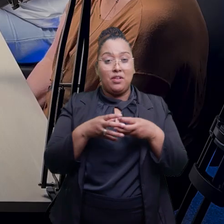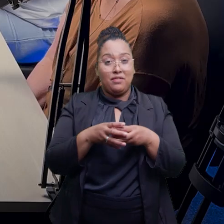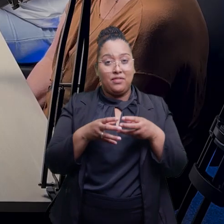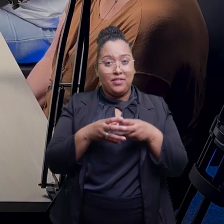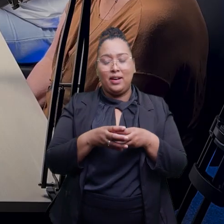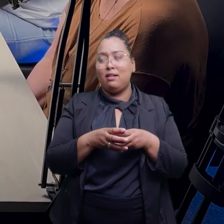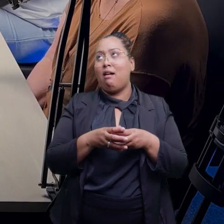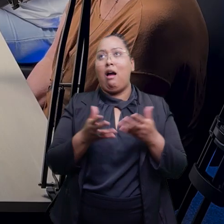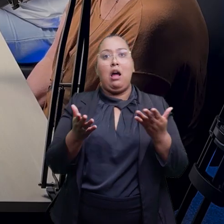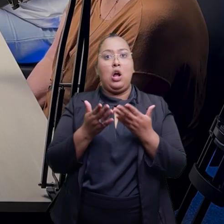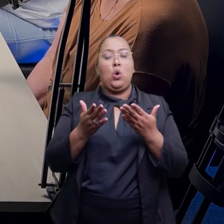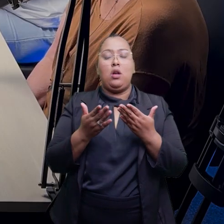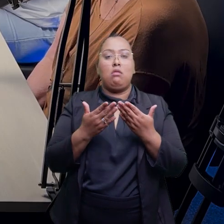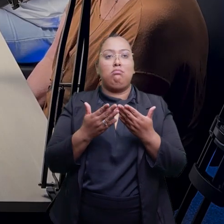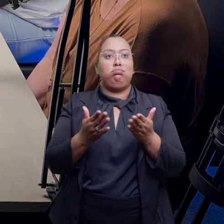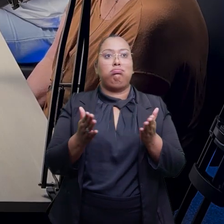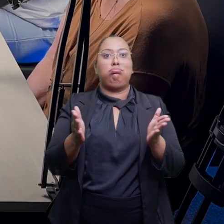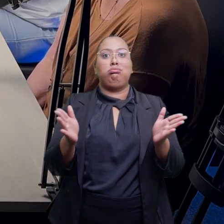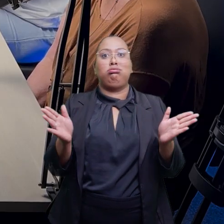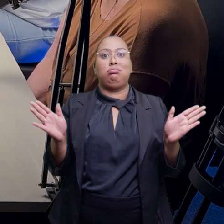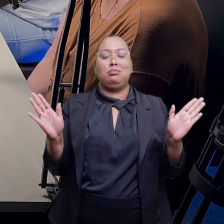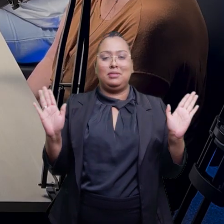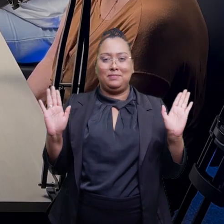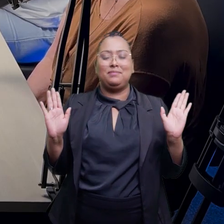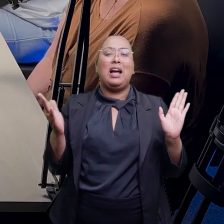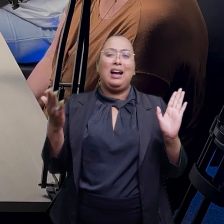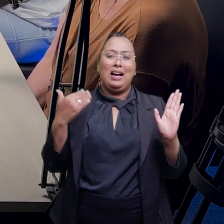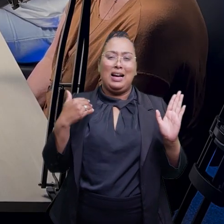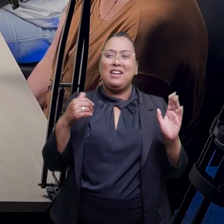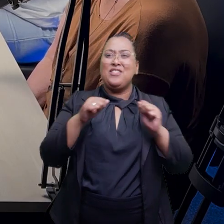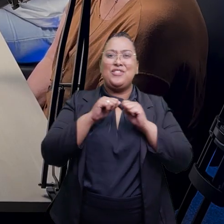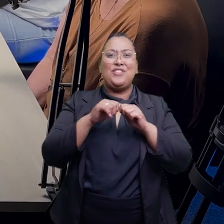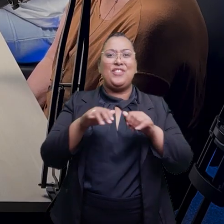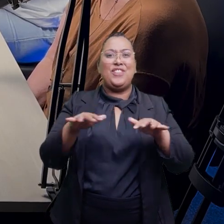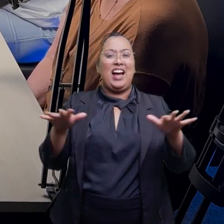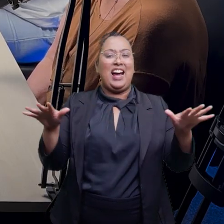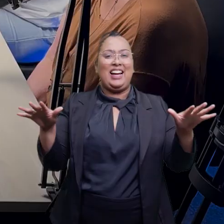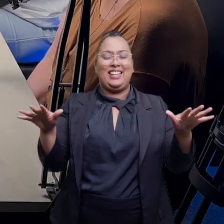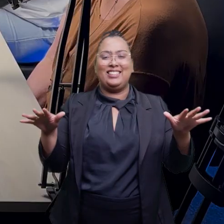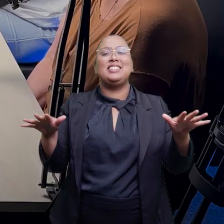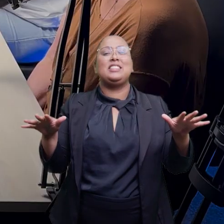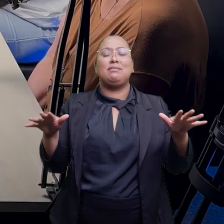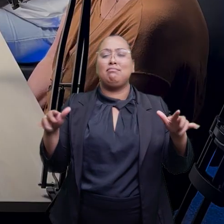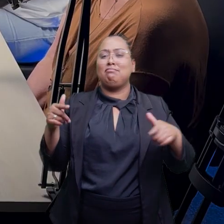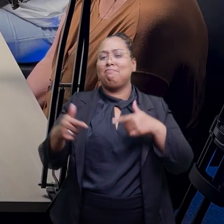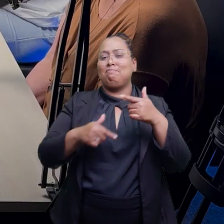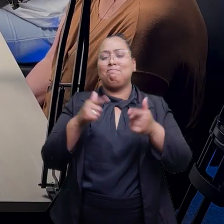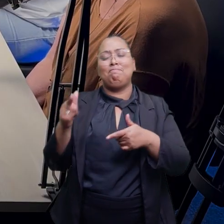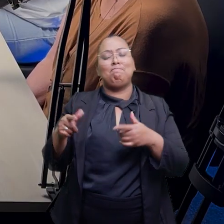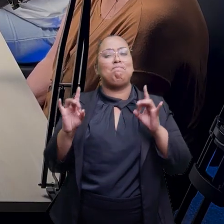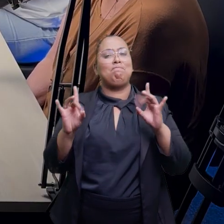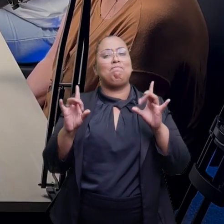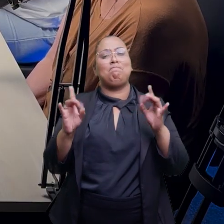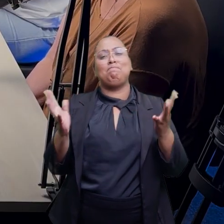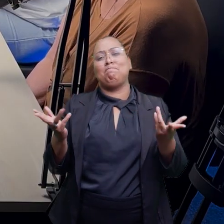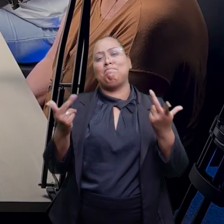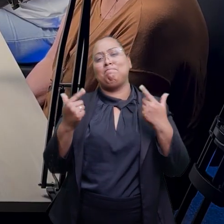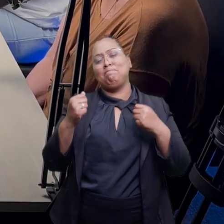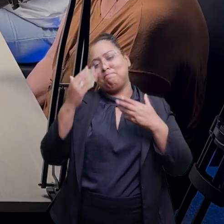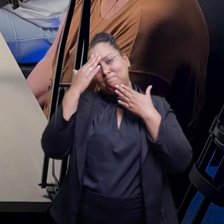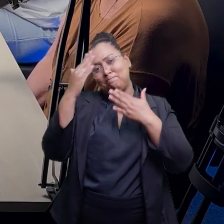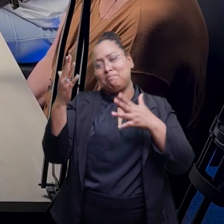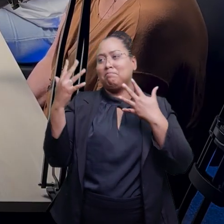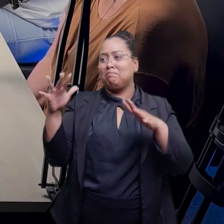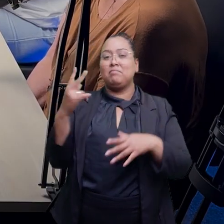Conviver de um grupo de apoio à adoção para muito mais que isso, um trabalho essencial. Então, eu quero parabenizar